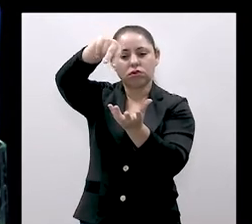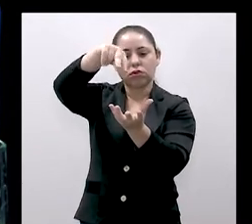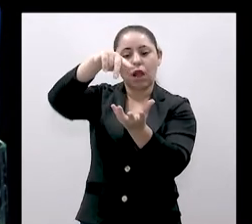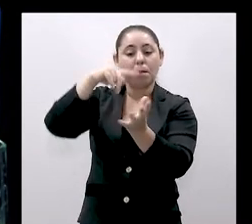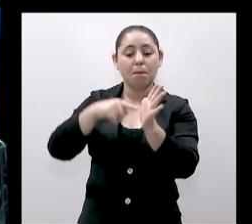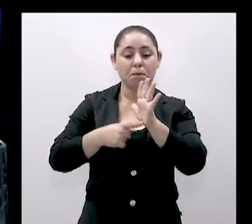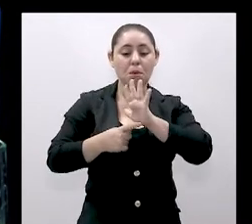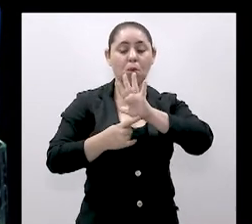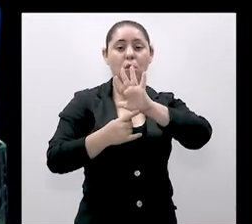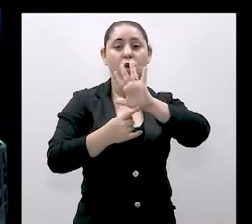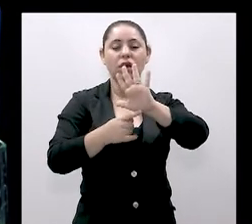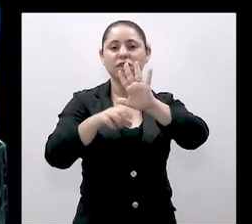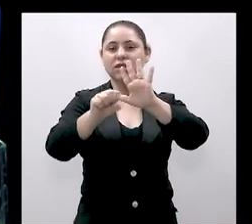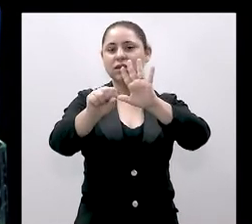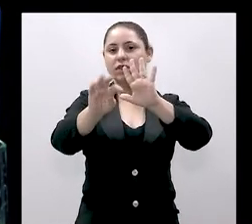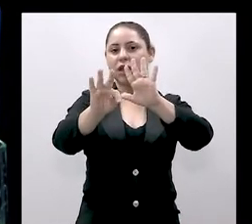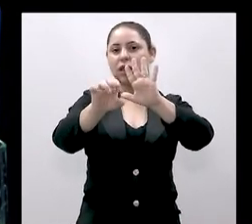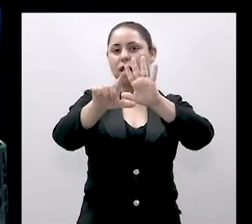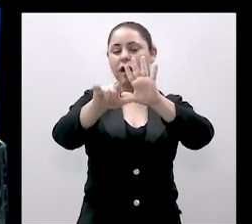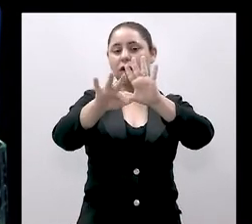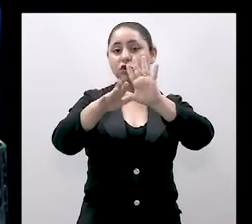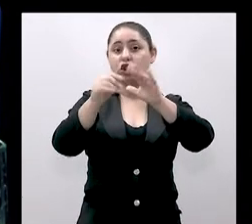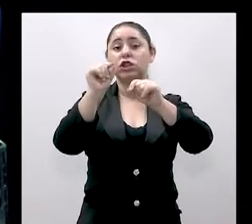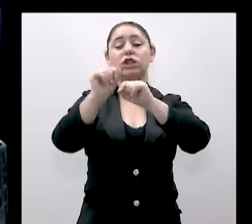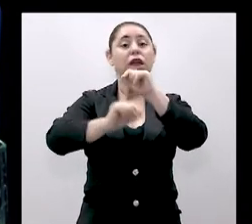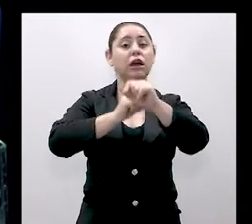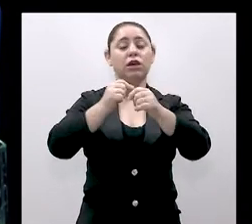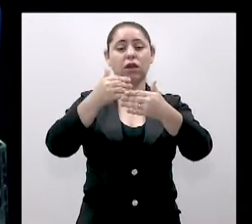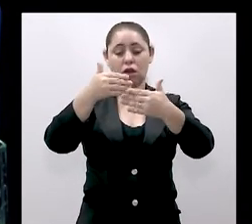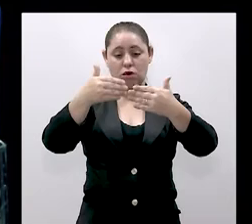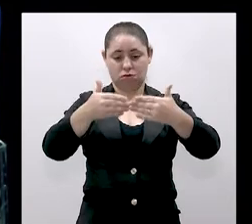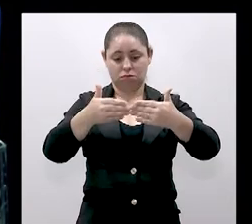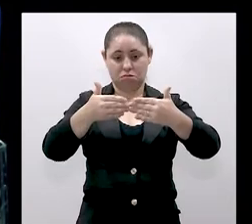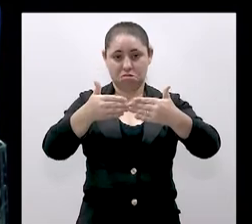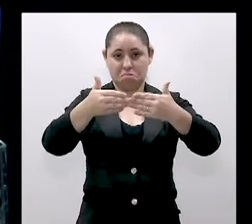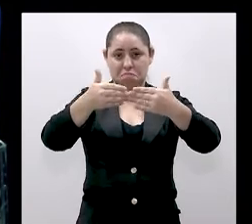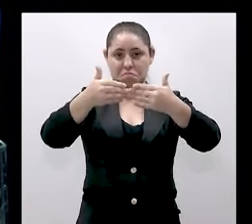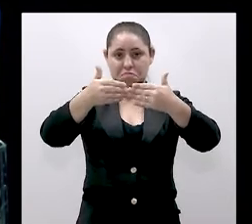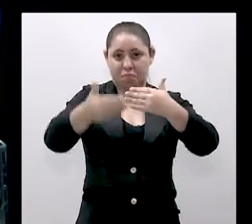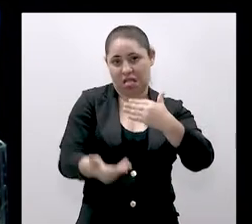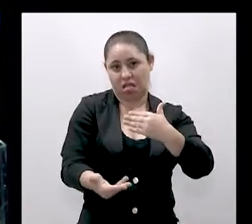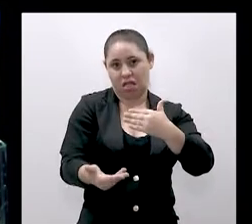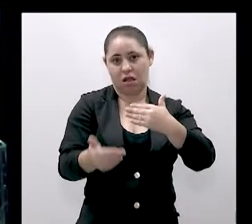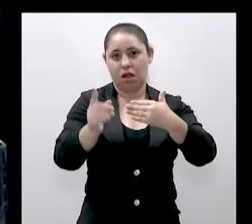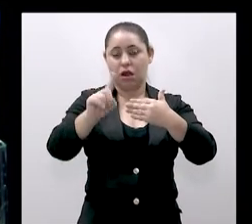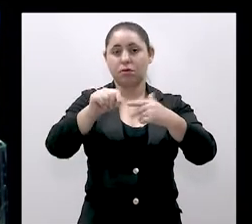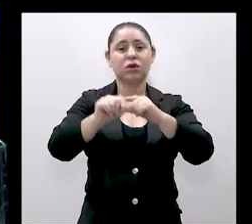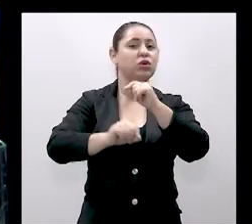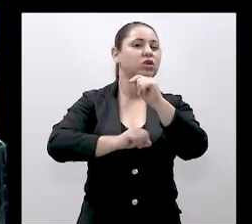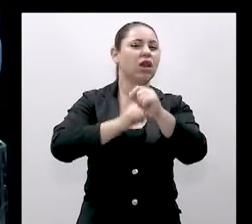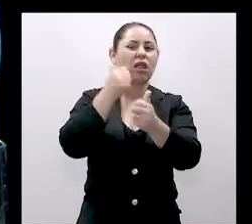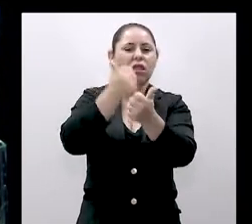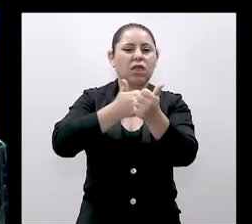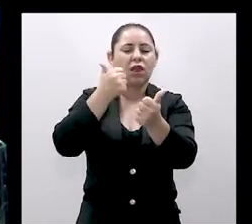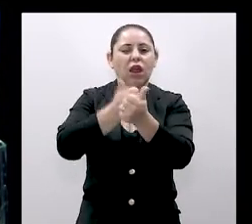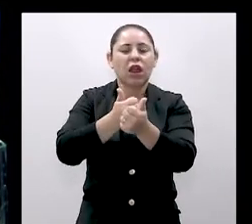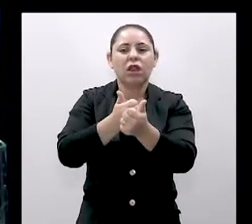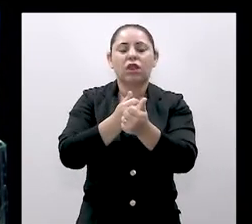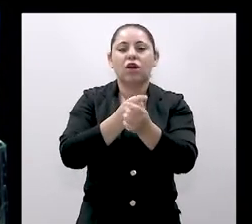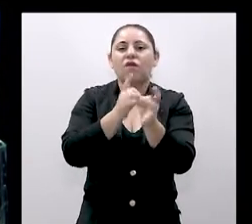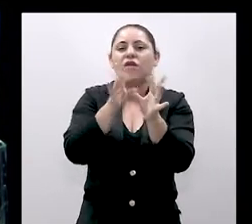e isso foi mostrado eu queria ver o rompimento da barragem mas é aquele negócio